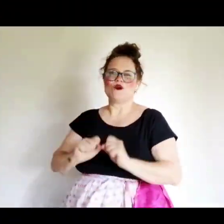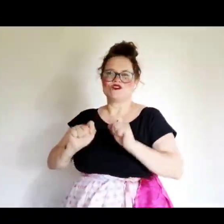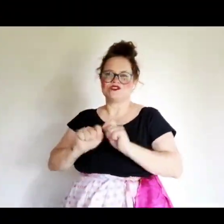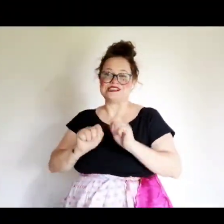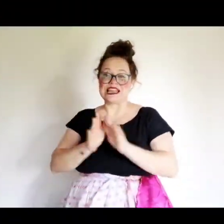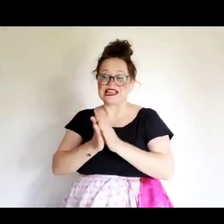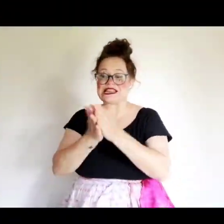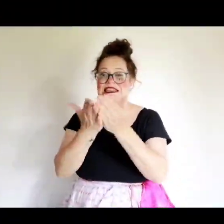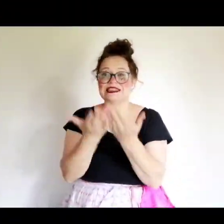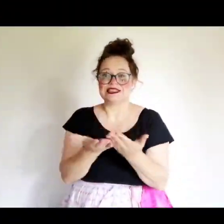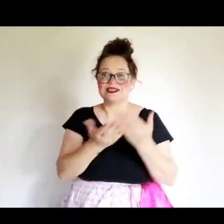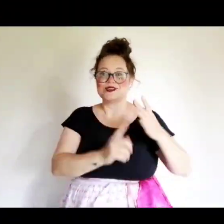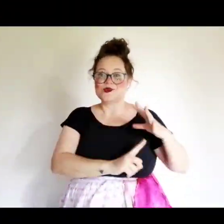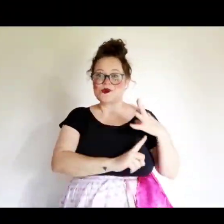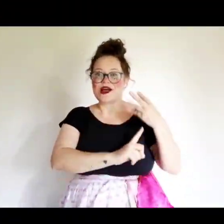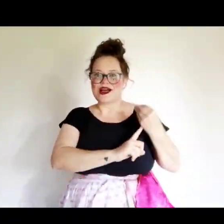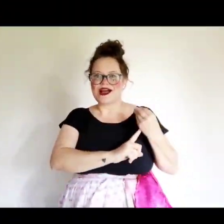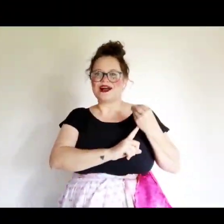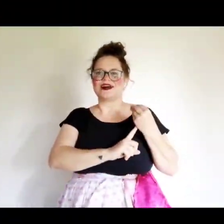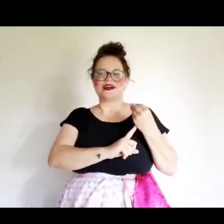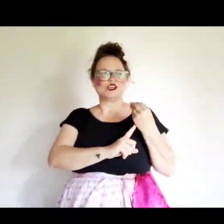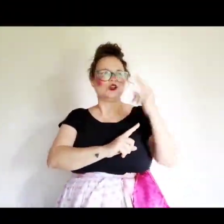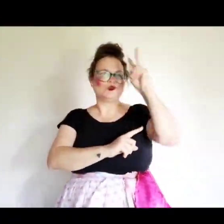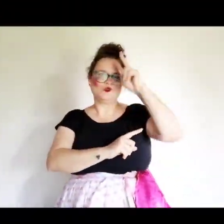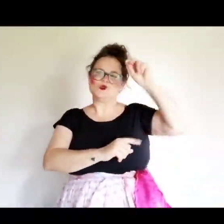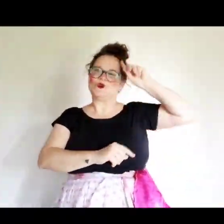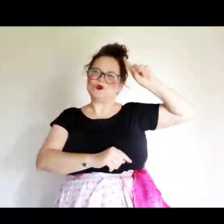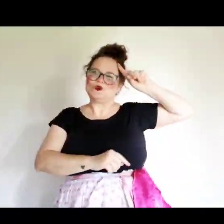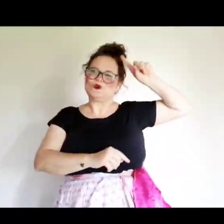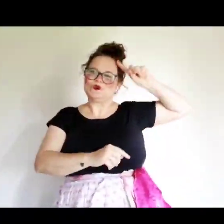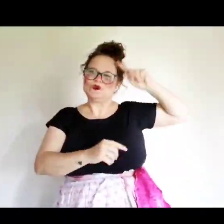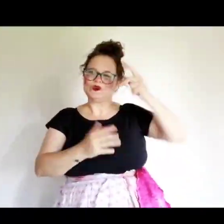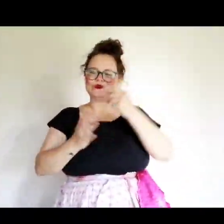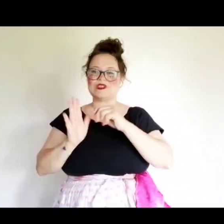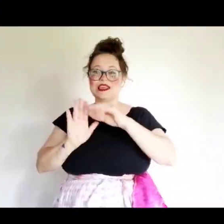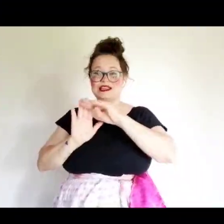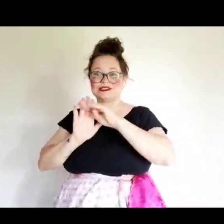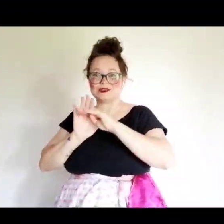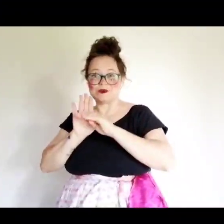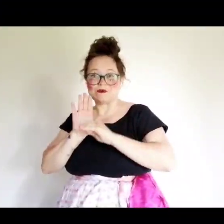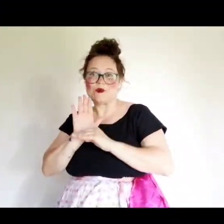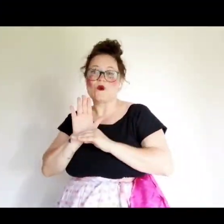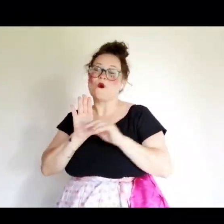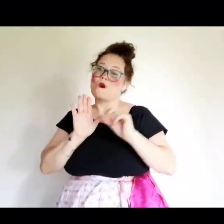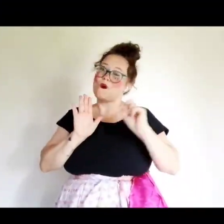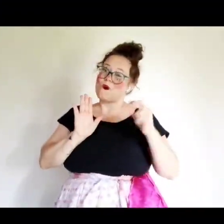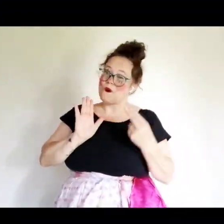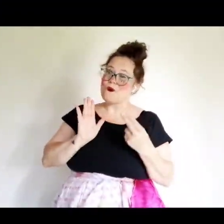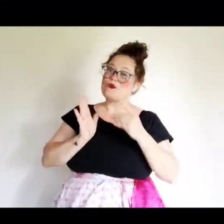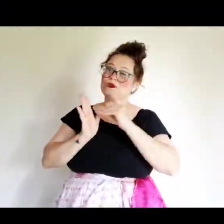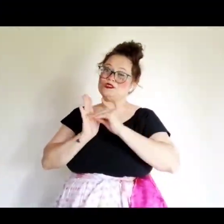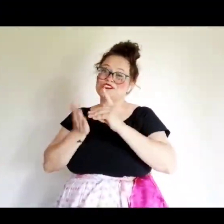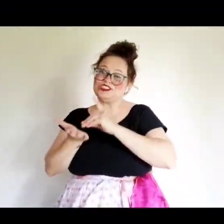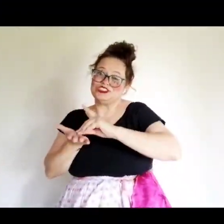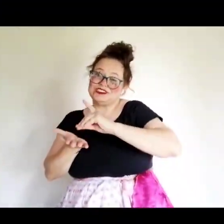de artista, um diário de bordo, ou um diário de papel e